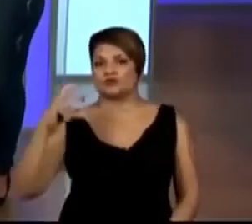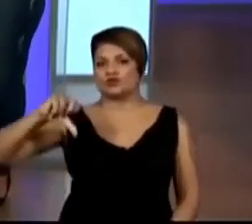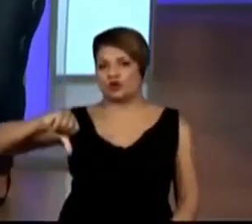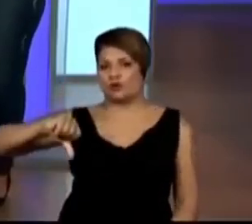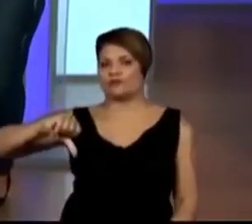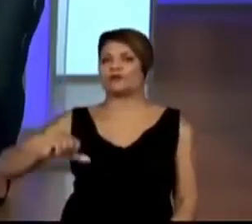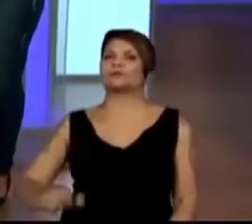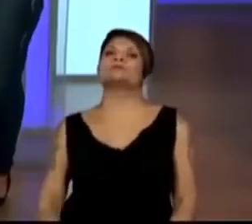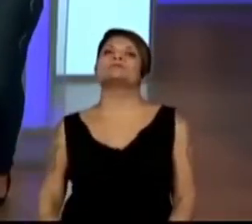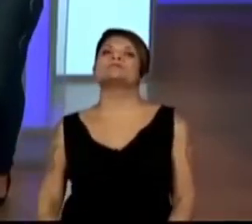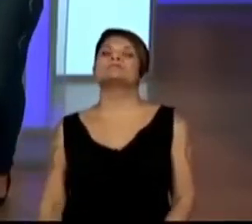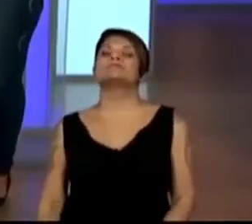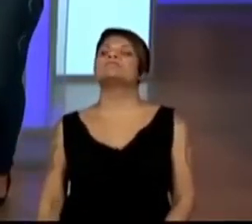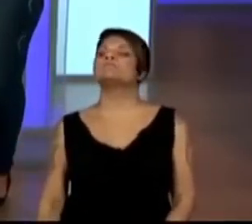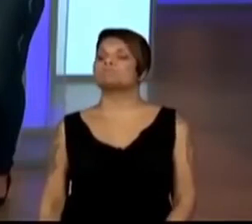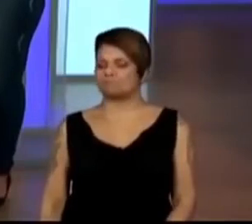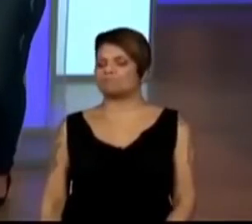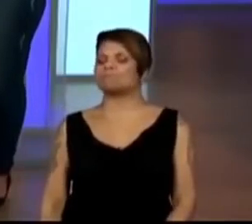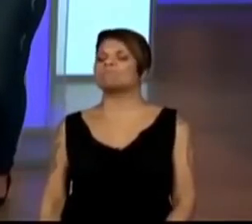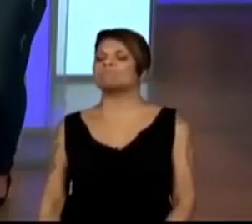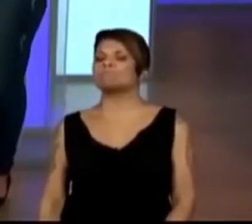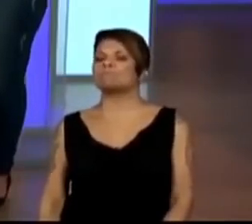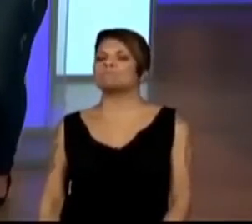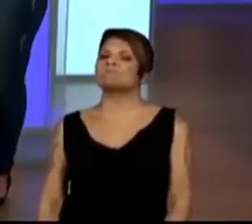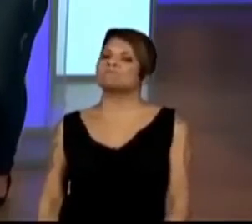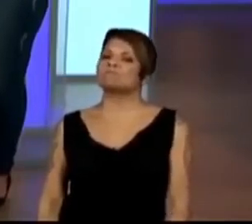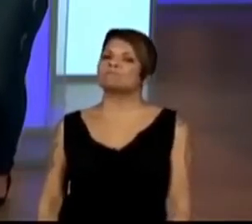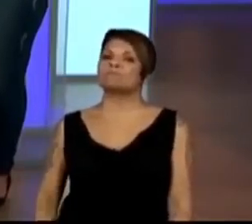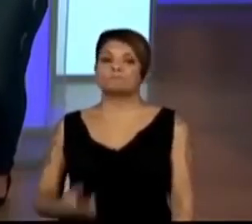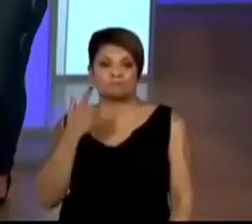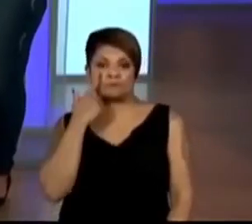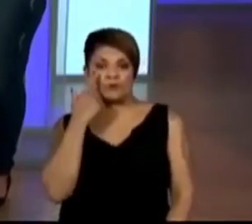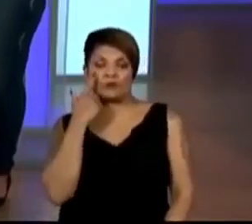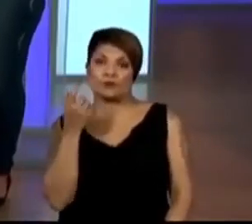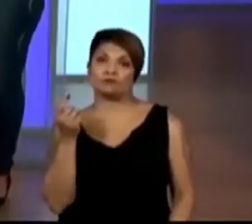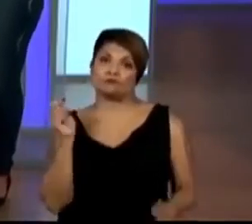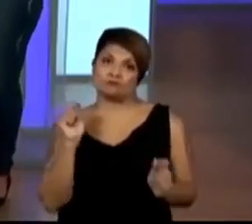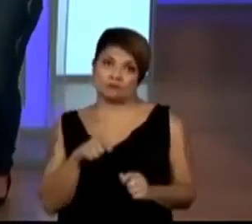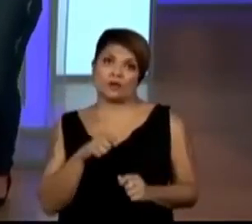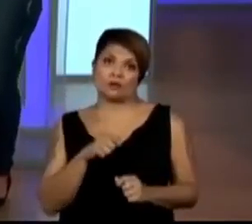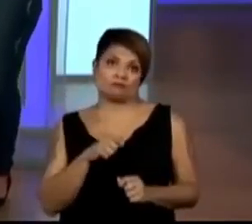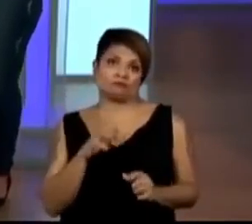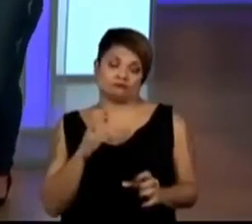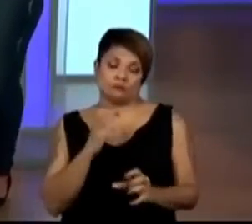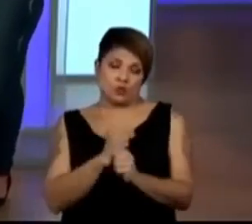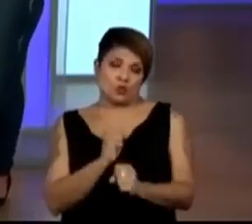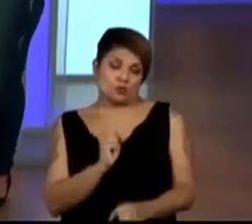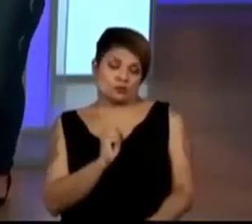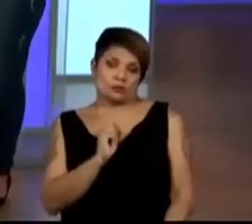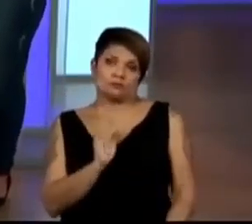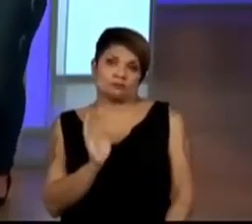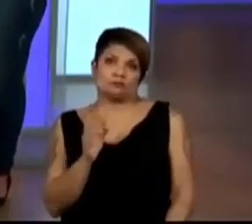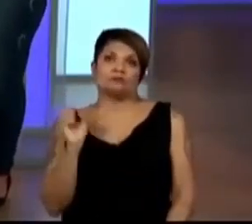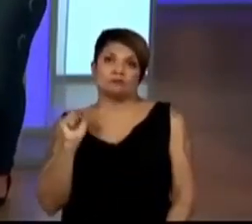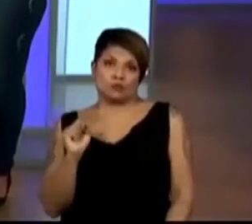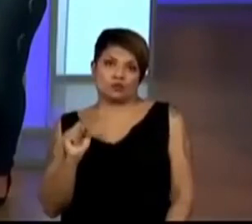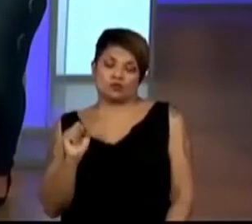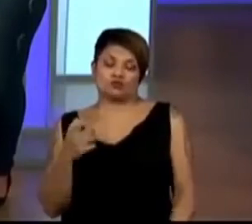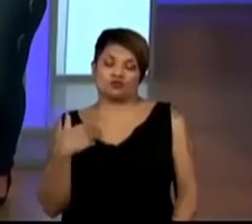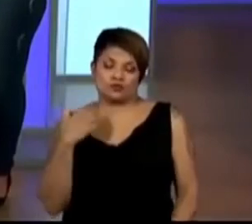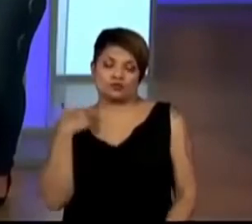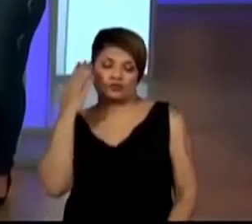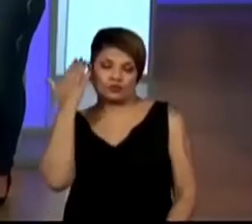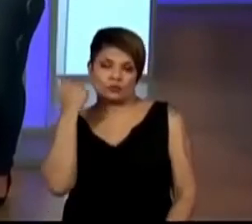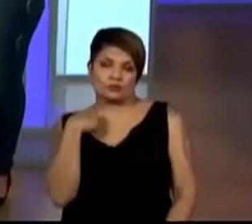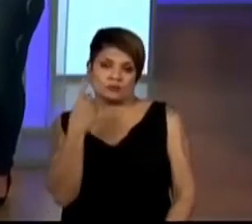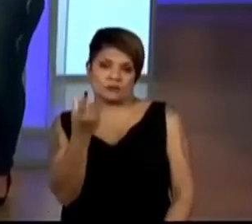29. Agora a gente precisa resolver para ver o que dá. Né? A gente poderia fazer a contagem, como eu mostrei. Aqui eu já sei. Ó. Se o Eduardo eu já sei que é